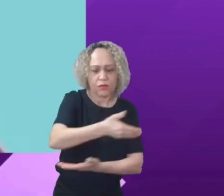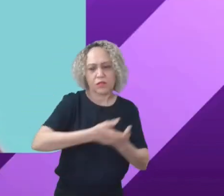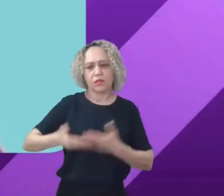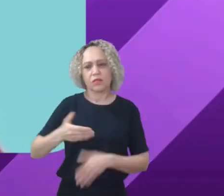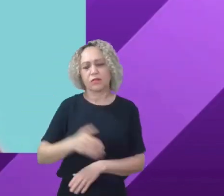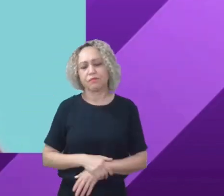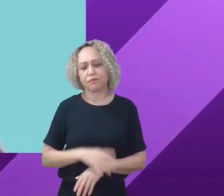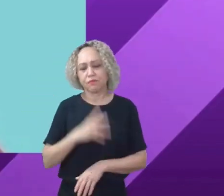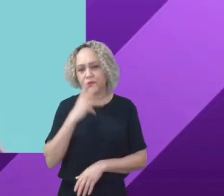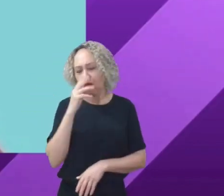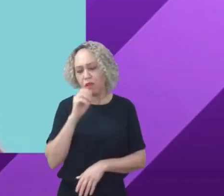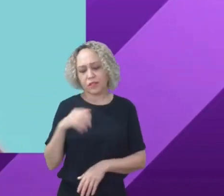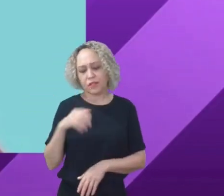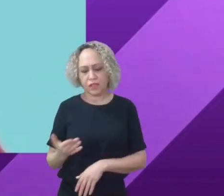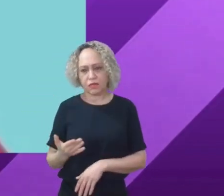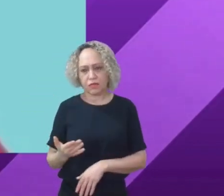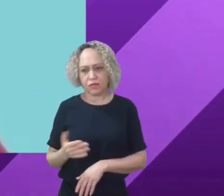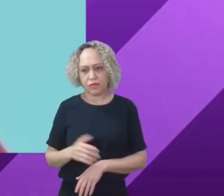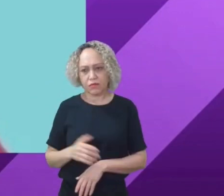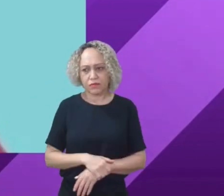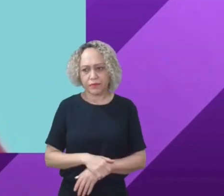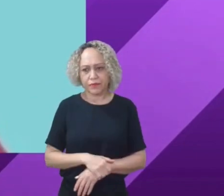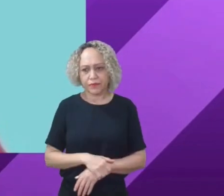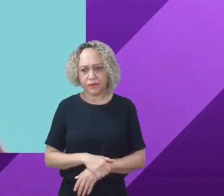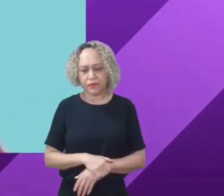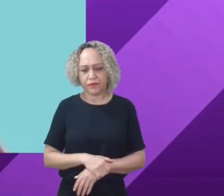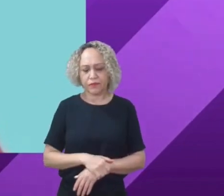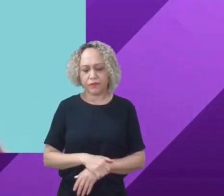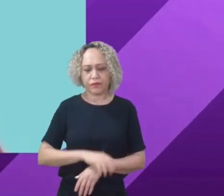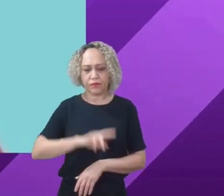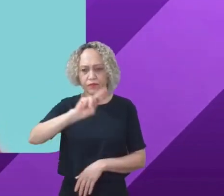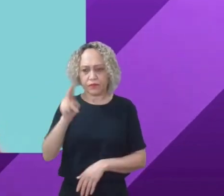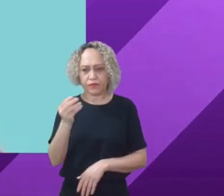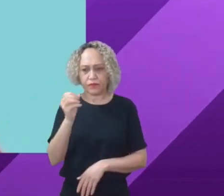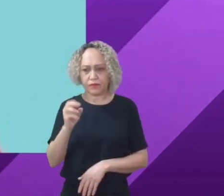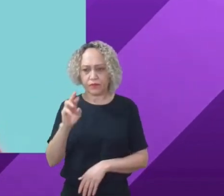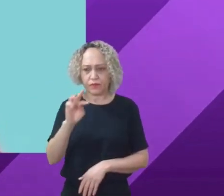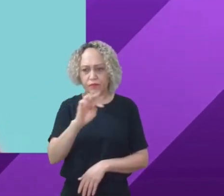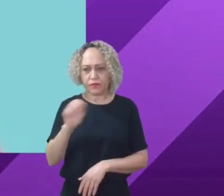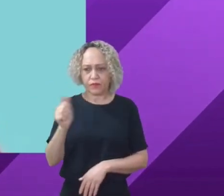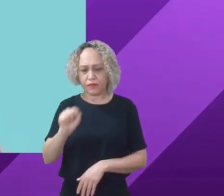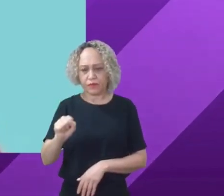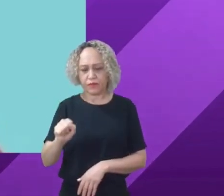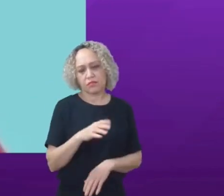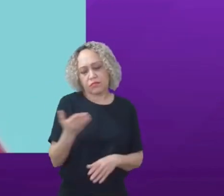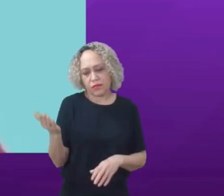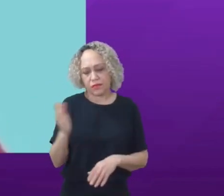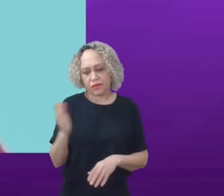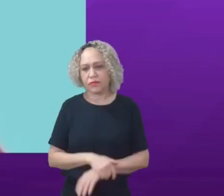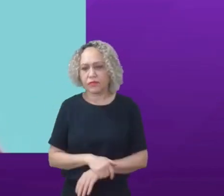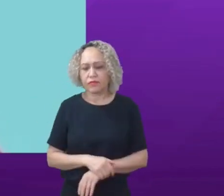eu acho que, então, esse processo das hortas, elas podem interligar vários espaços.